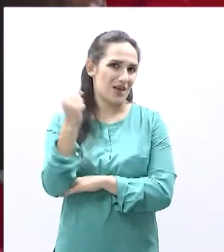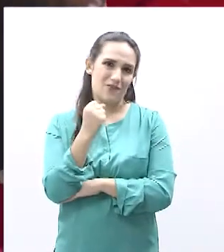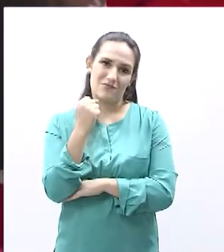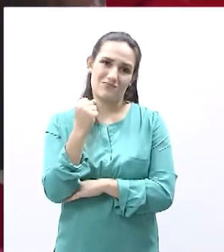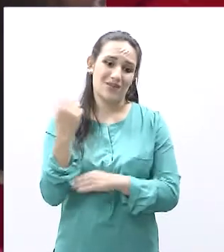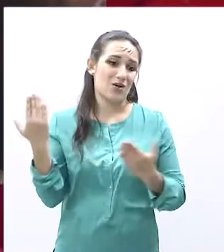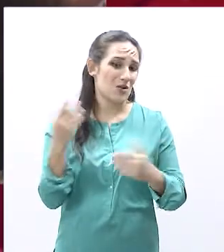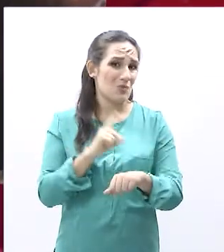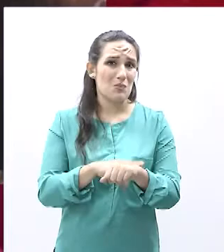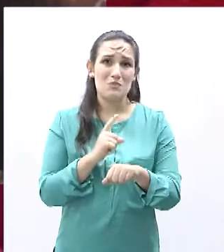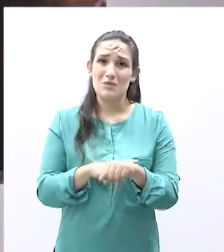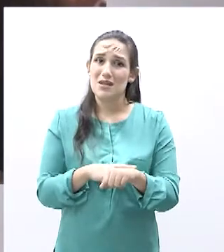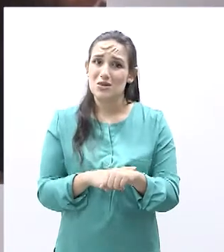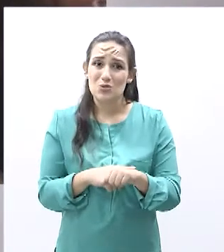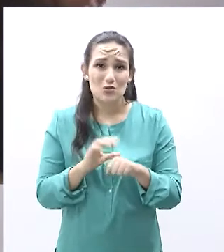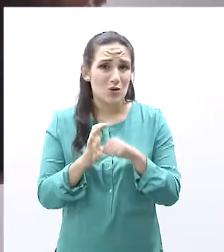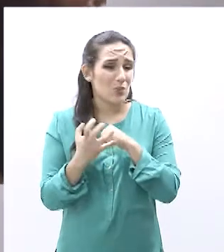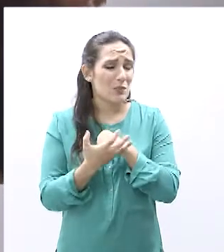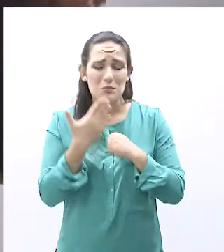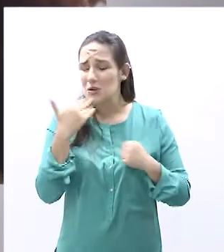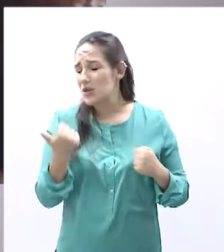teve regras